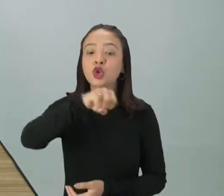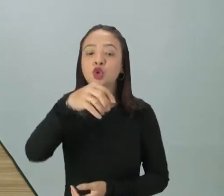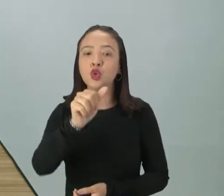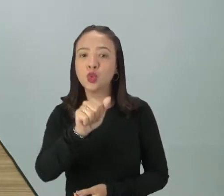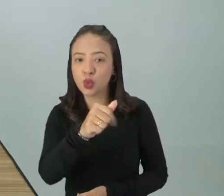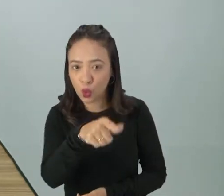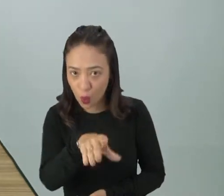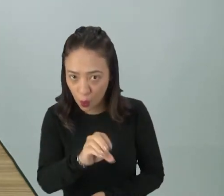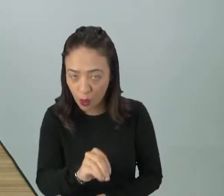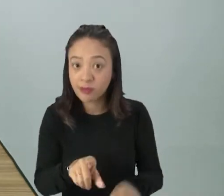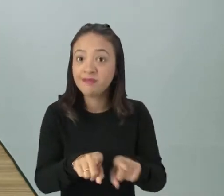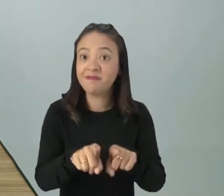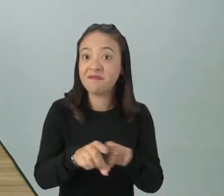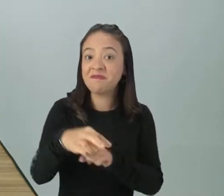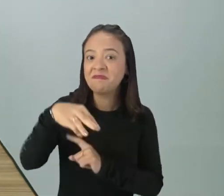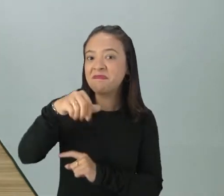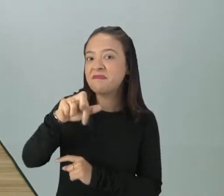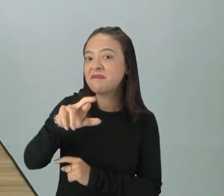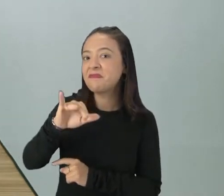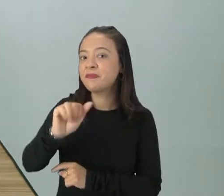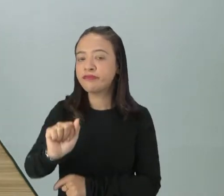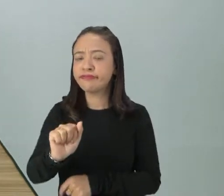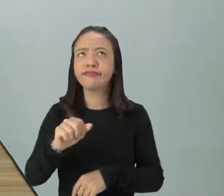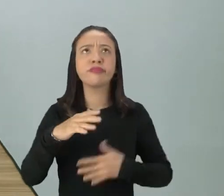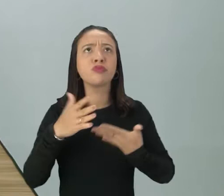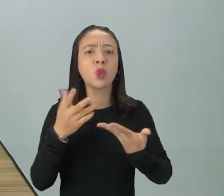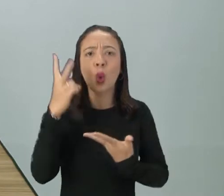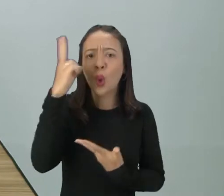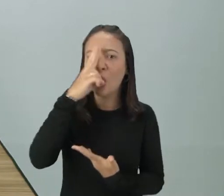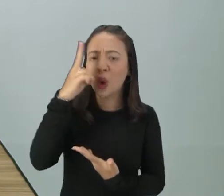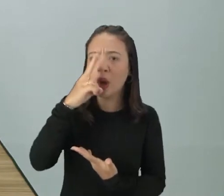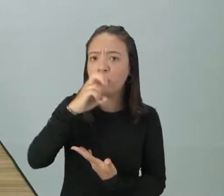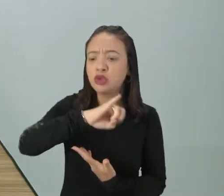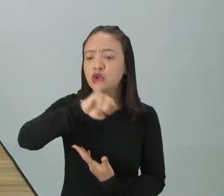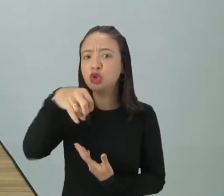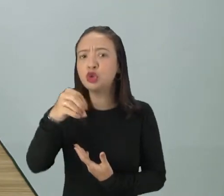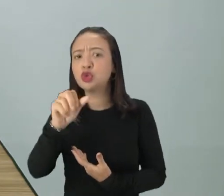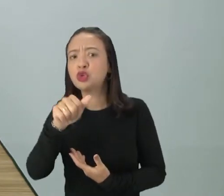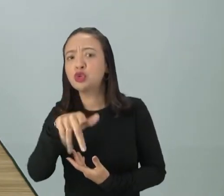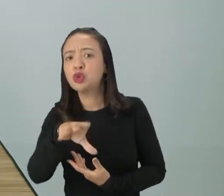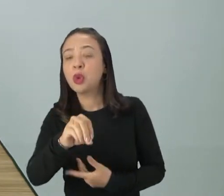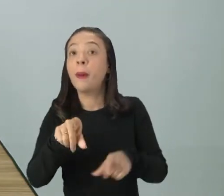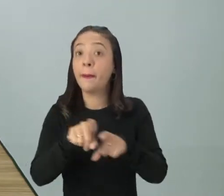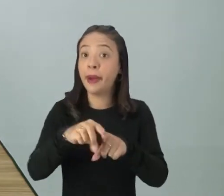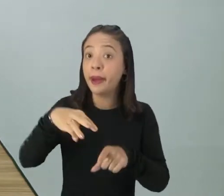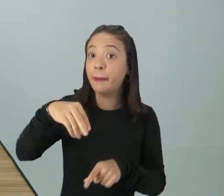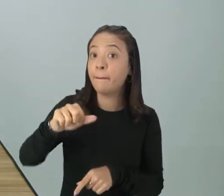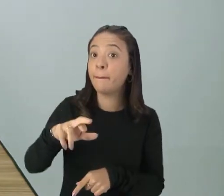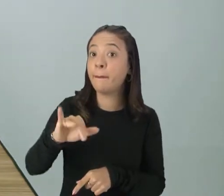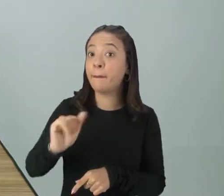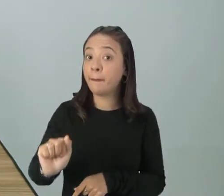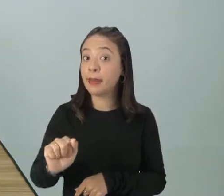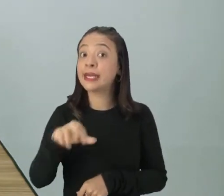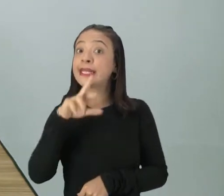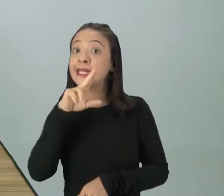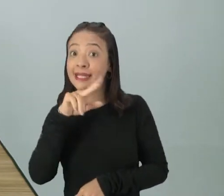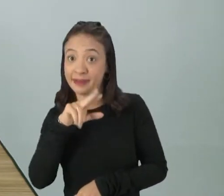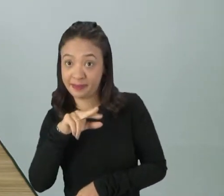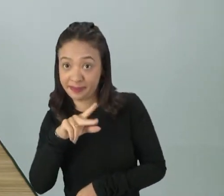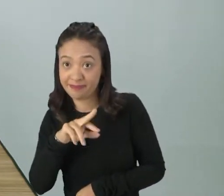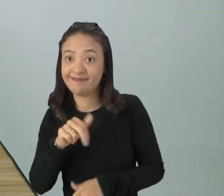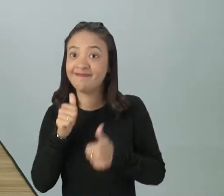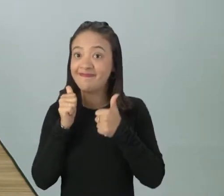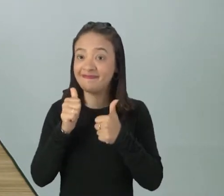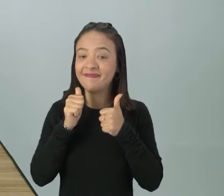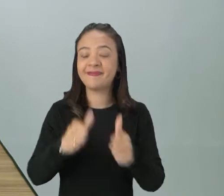Maria. O que a história nos conta? João e Maria eram irmãos, muito